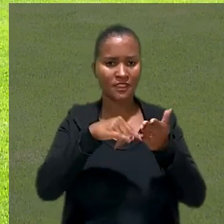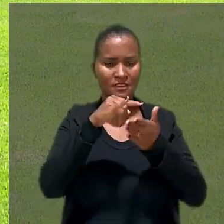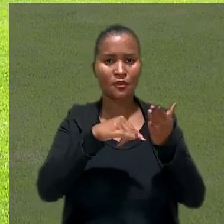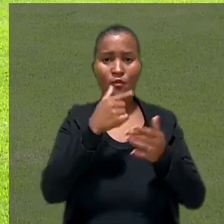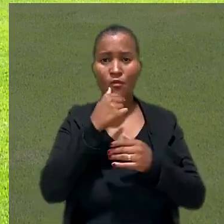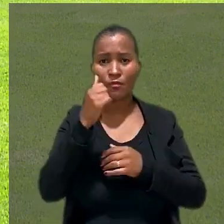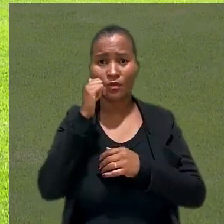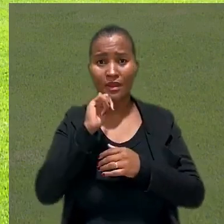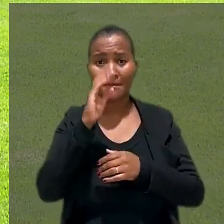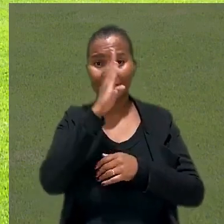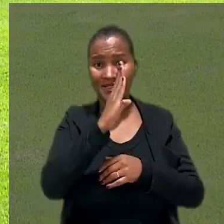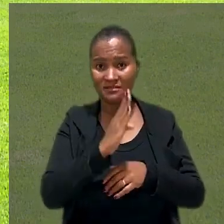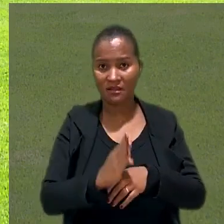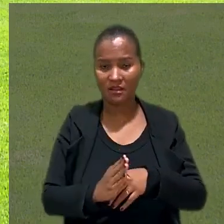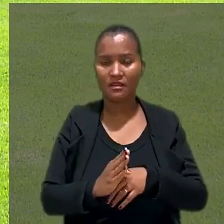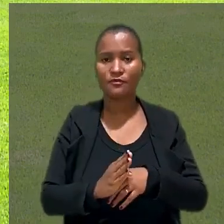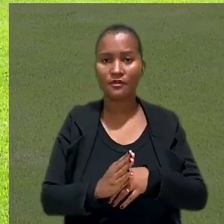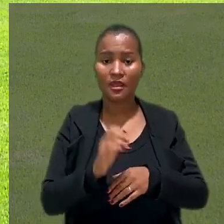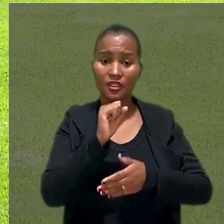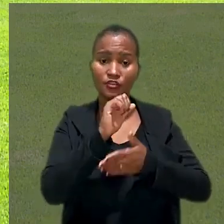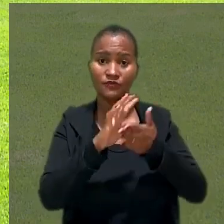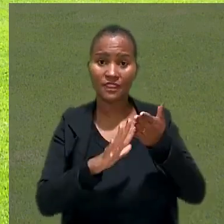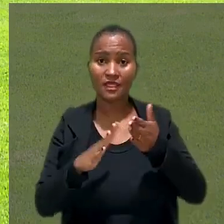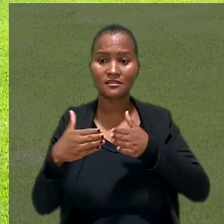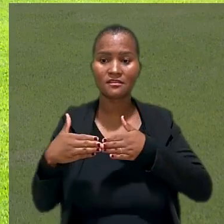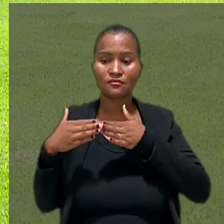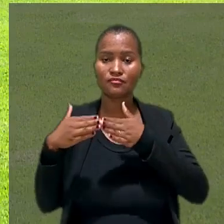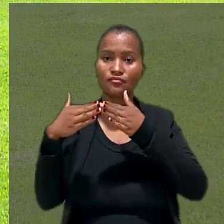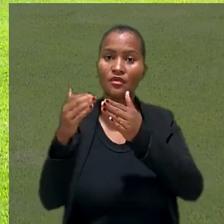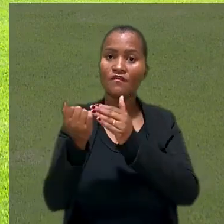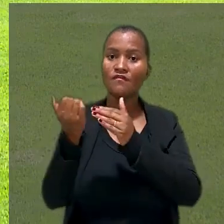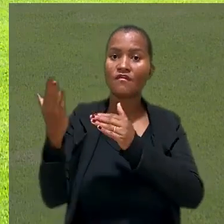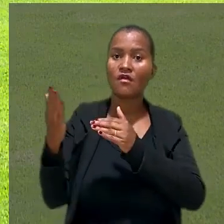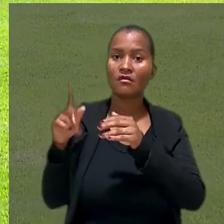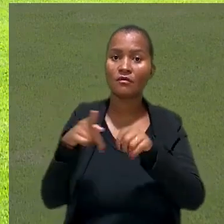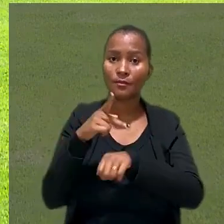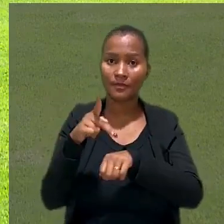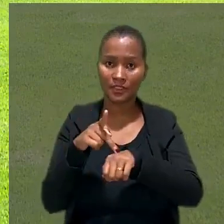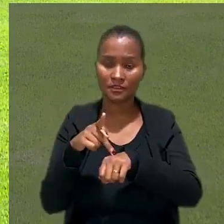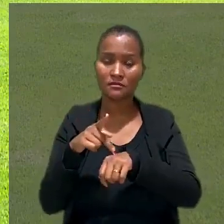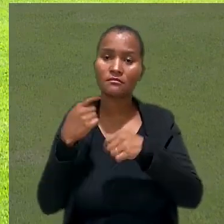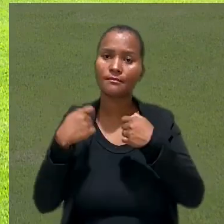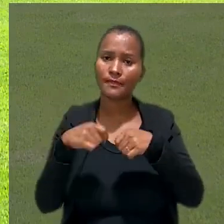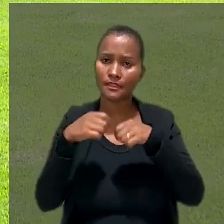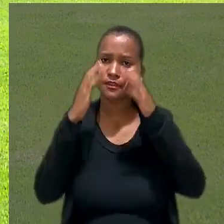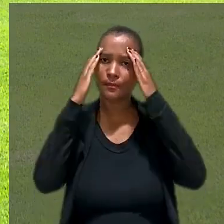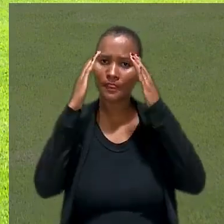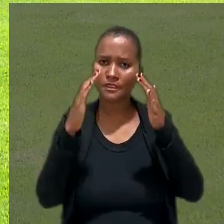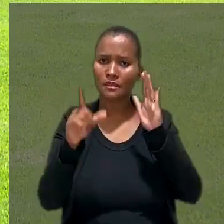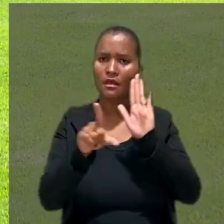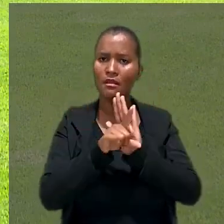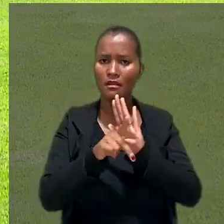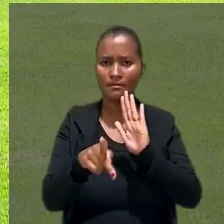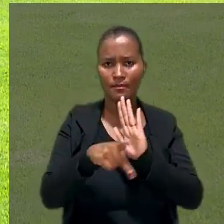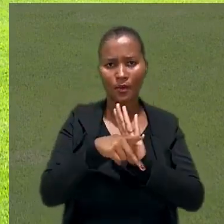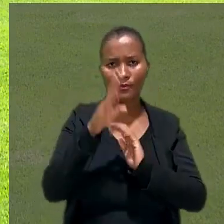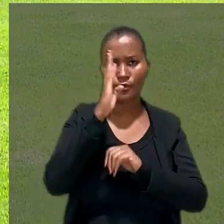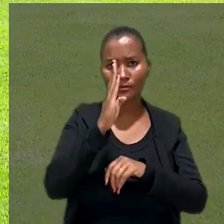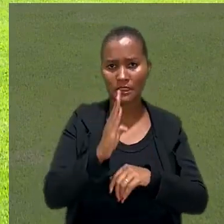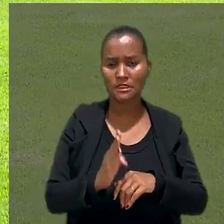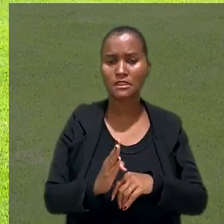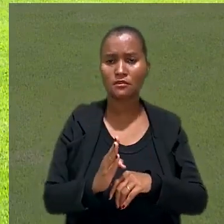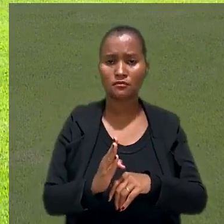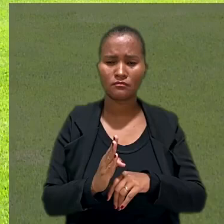as contratações de brasileiras e brasileiros para atividades a bordo de navios estrangeiros de cruzeiro devem seguir a legislação